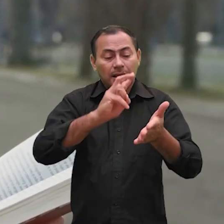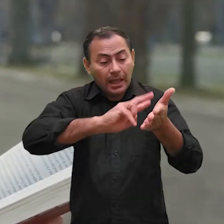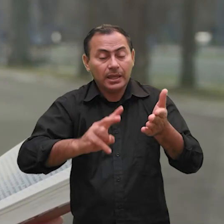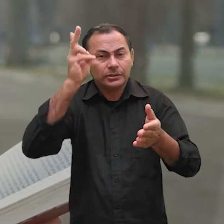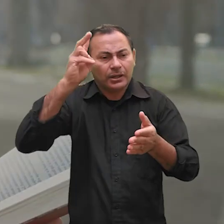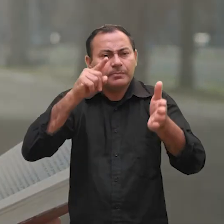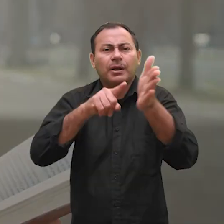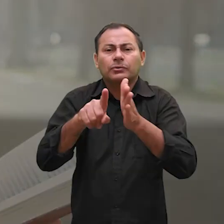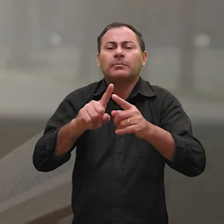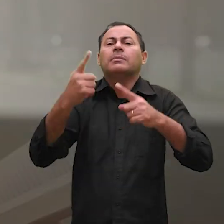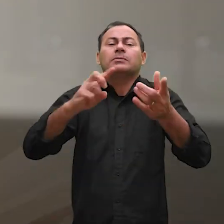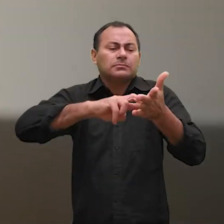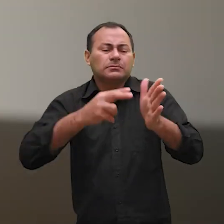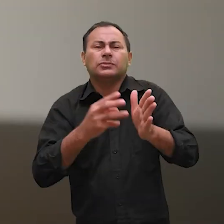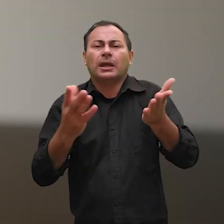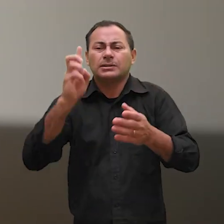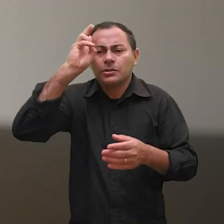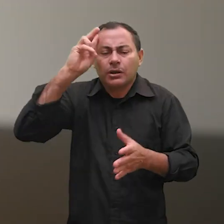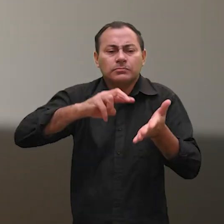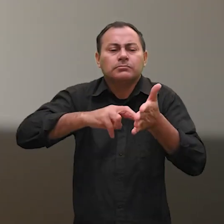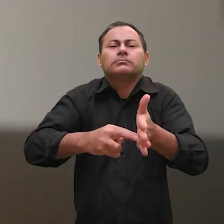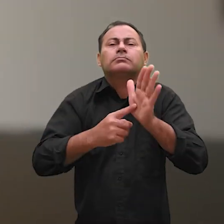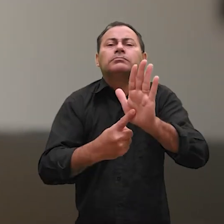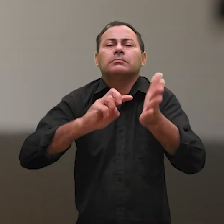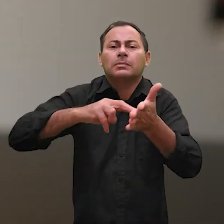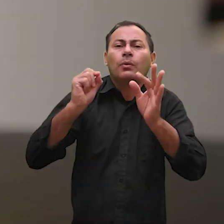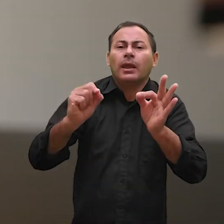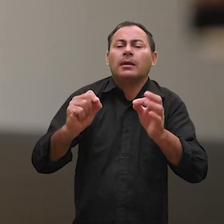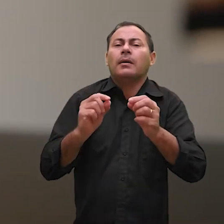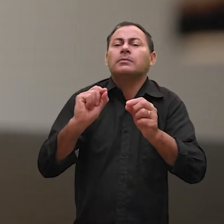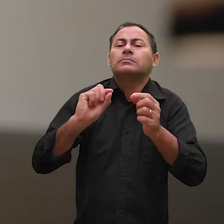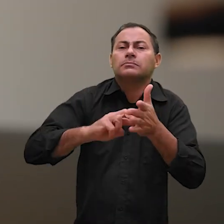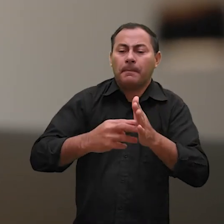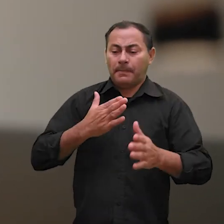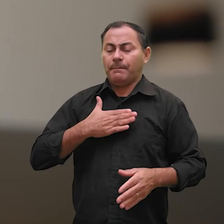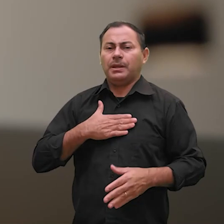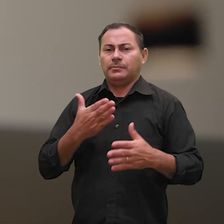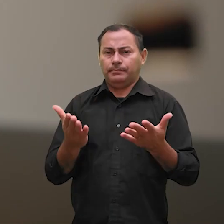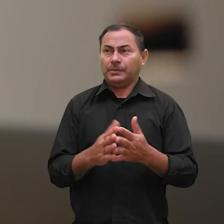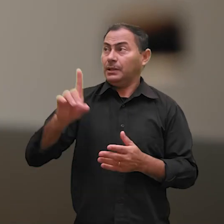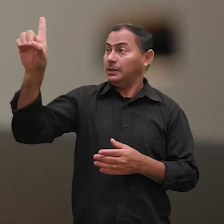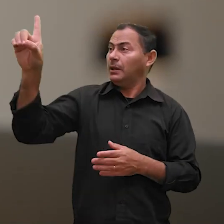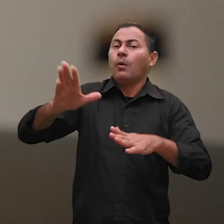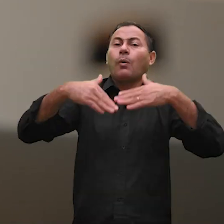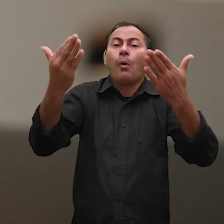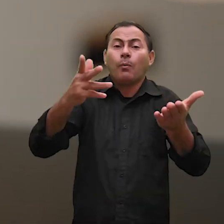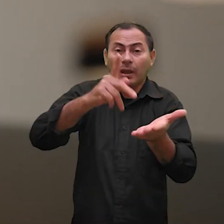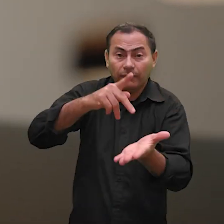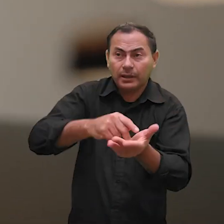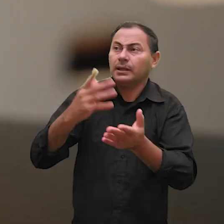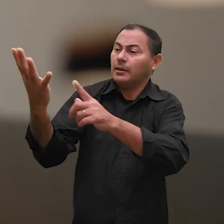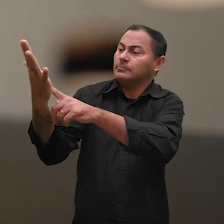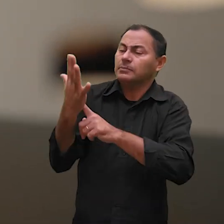seguinte indagação. Mas o que isto quer dizer? O que significa? O que isso significa para mim? Deus, qual